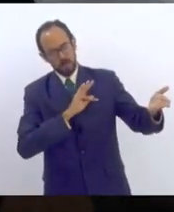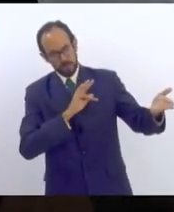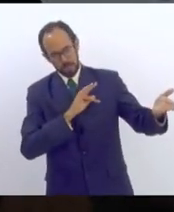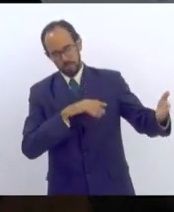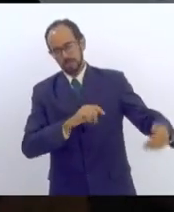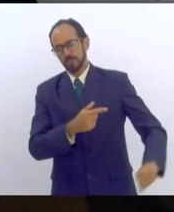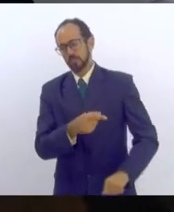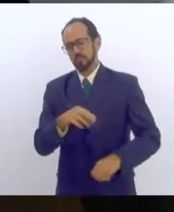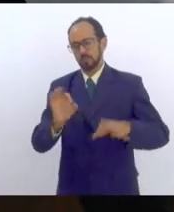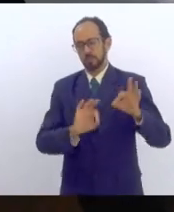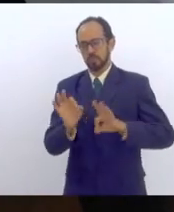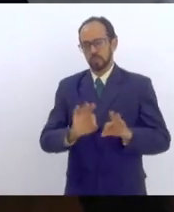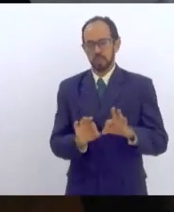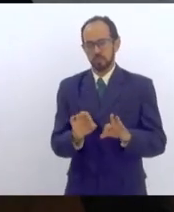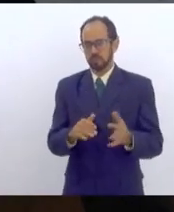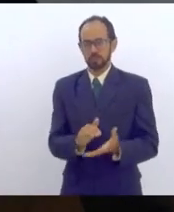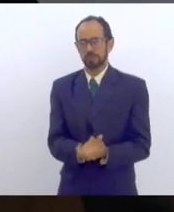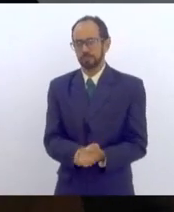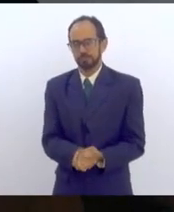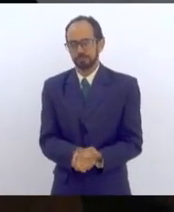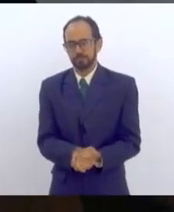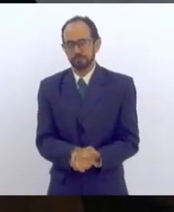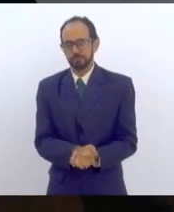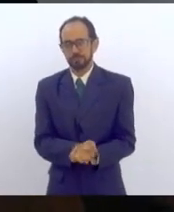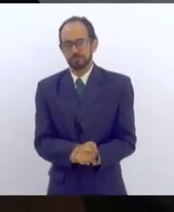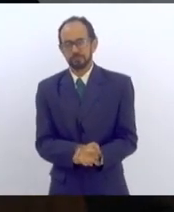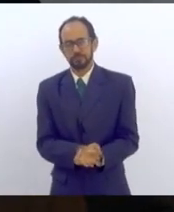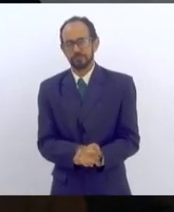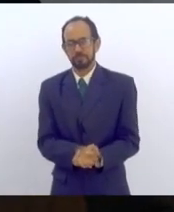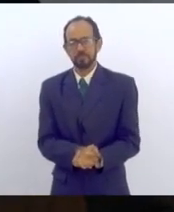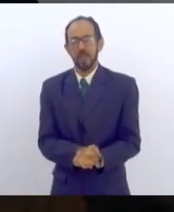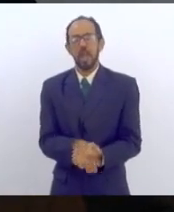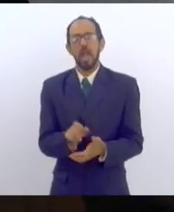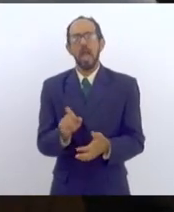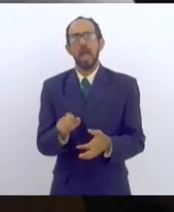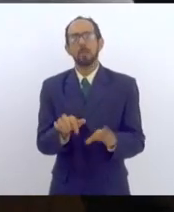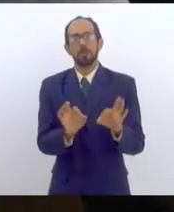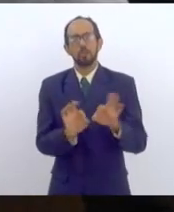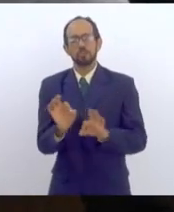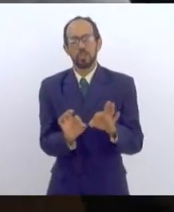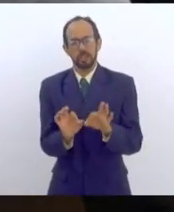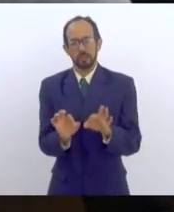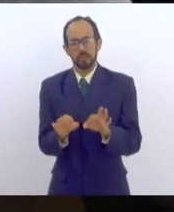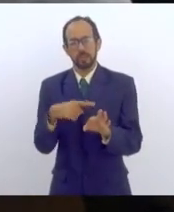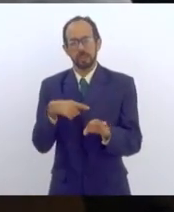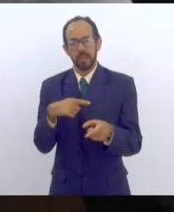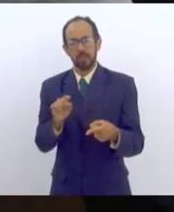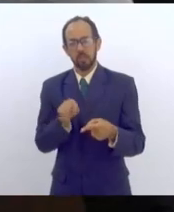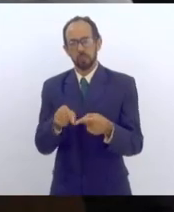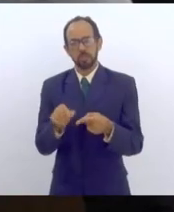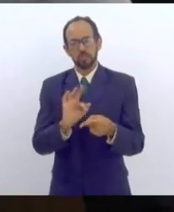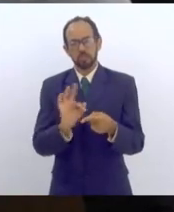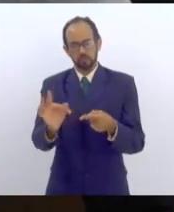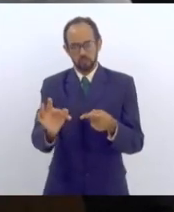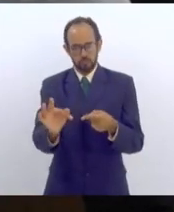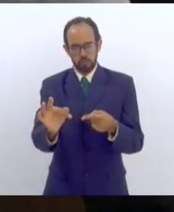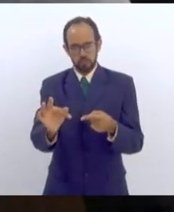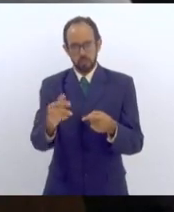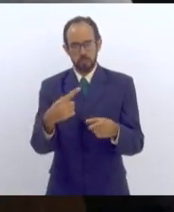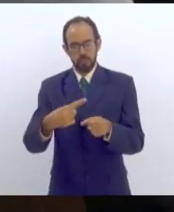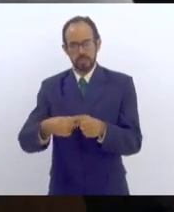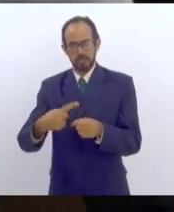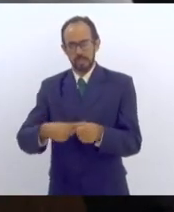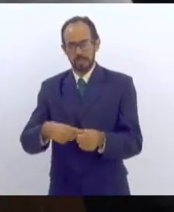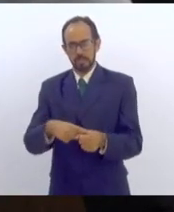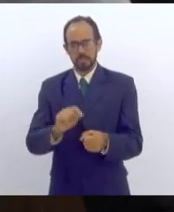projeto. É um projeto que ele tem uma perspectiva de futuro. A cidade de São Gonçalo é uma cidade onde